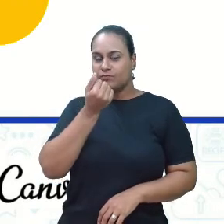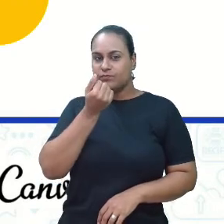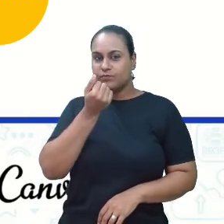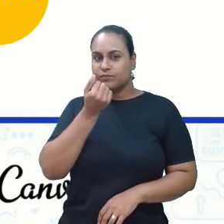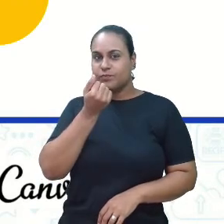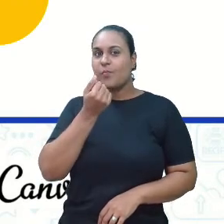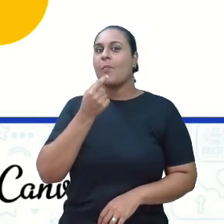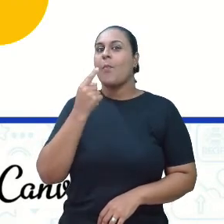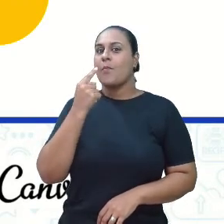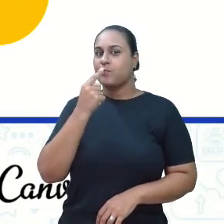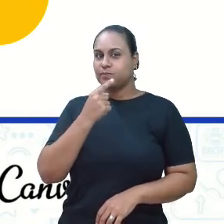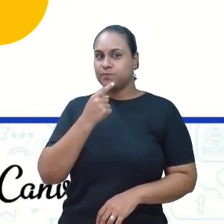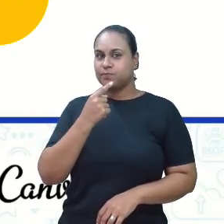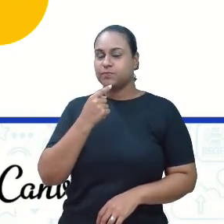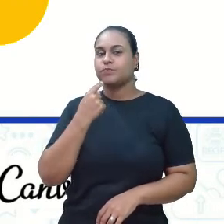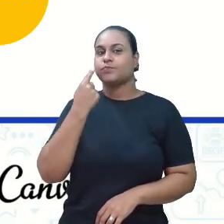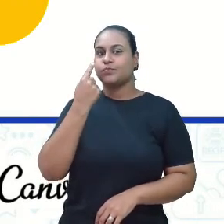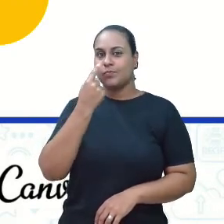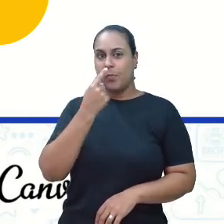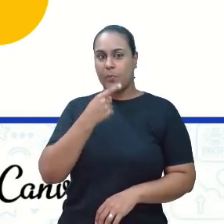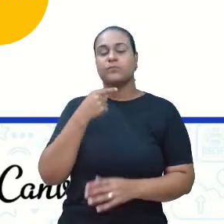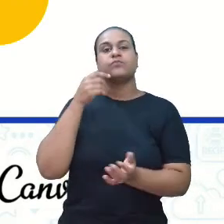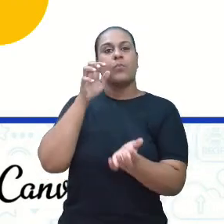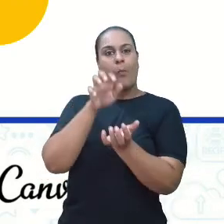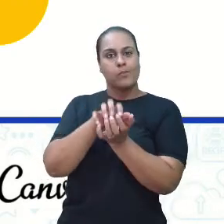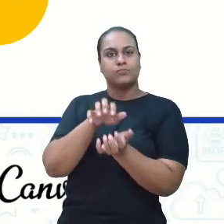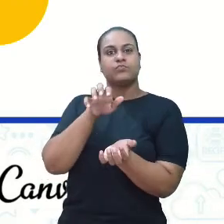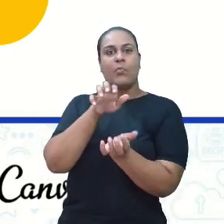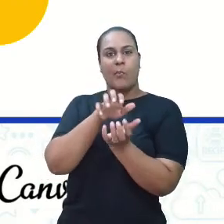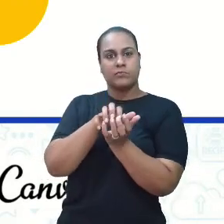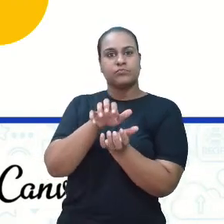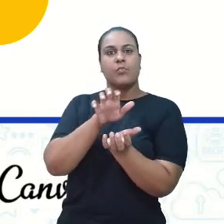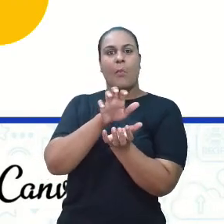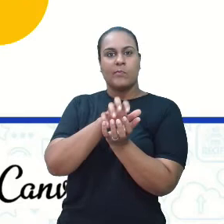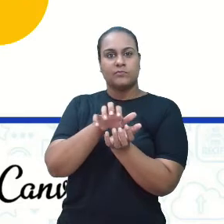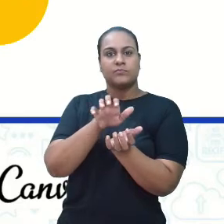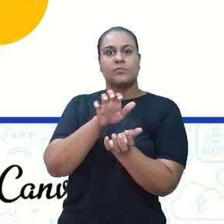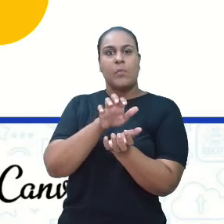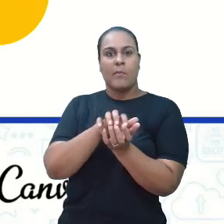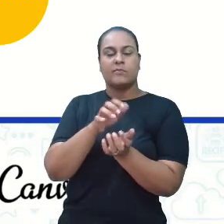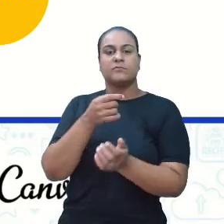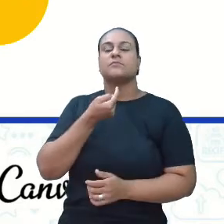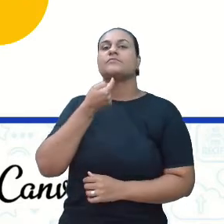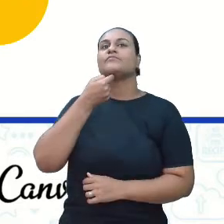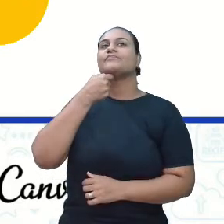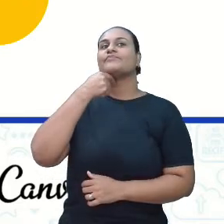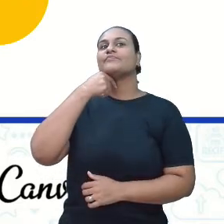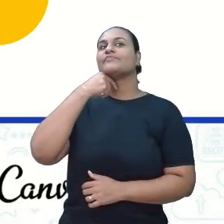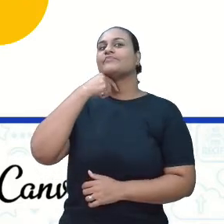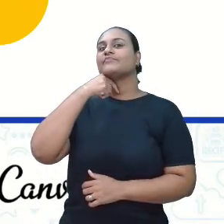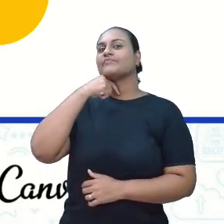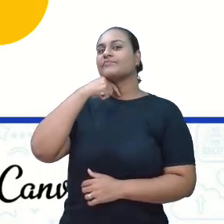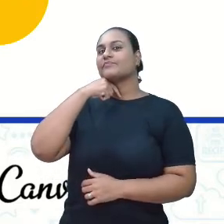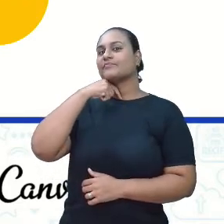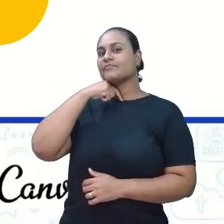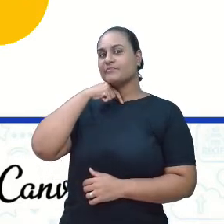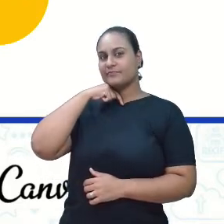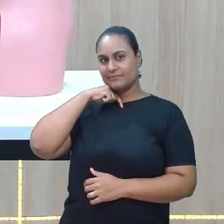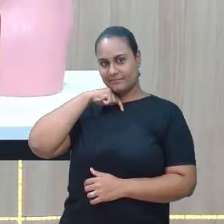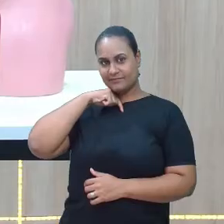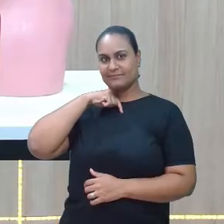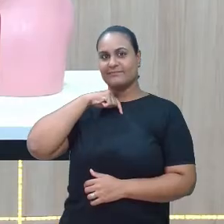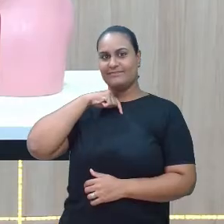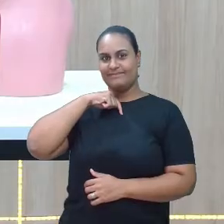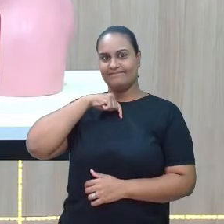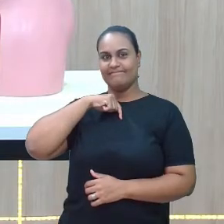alimento. Nessa etapa vai acontecer a mastigação e a deglutição. Deglutir, engolir